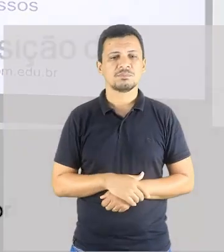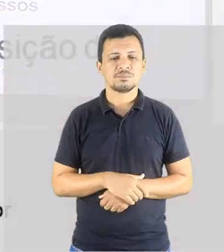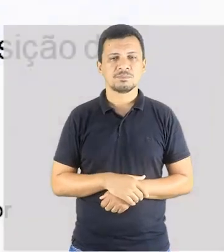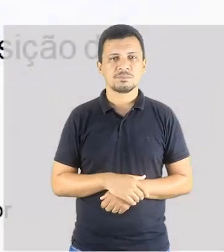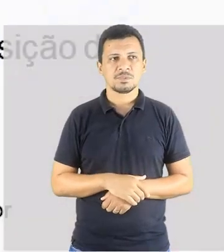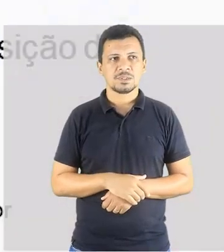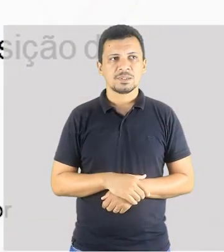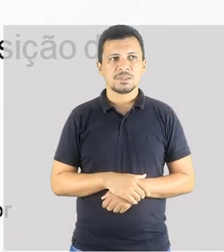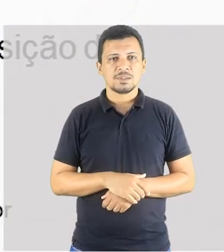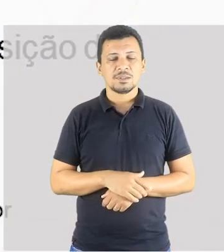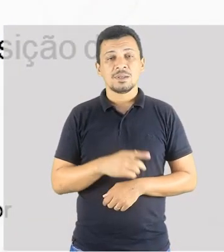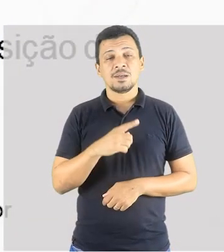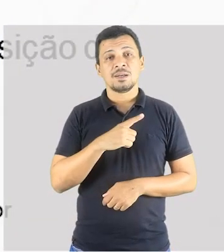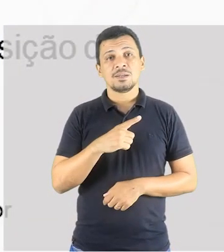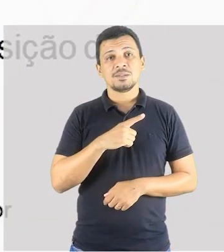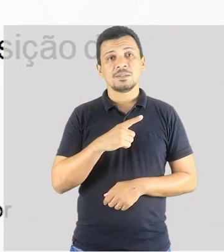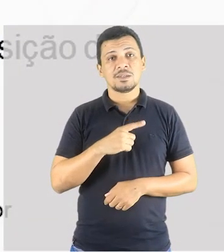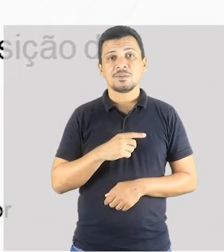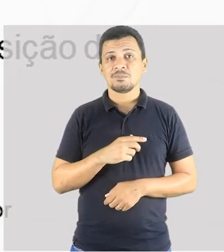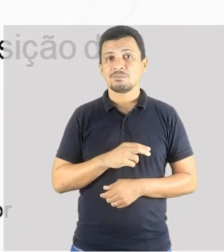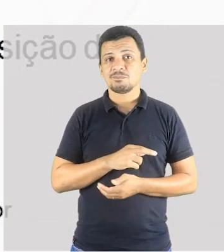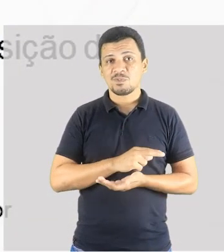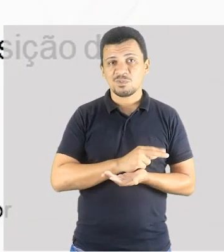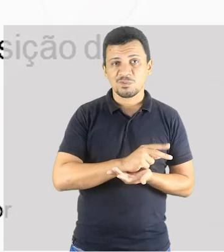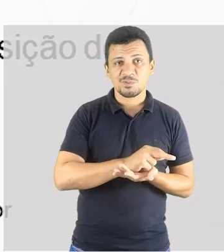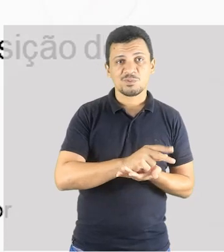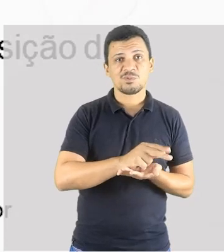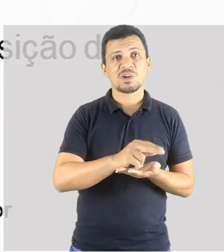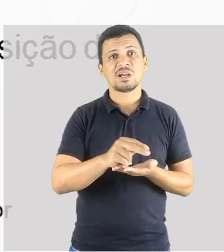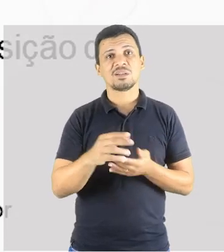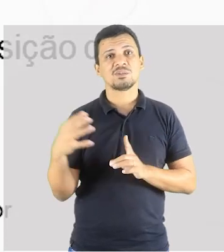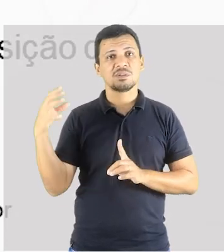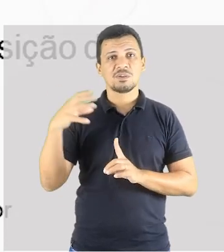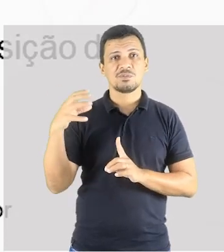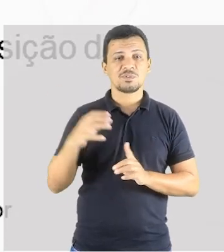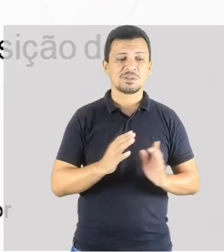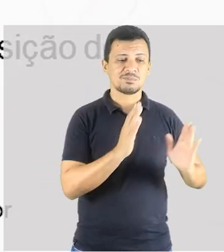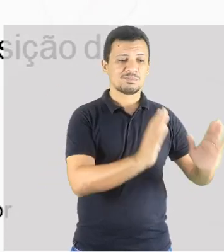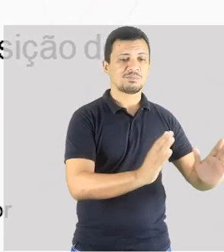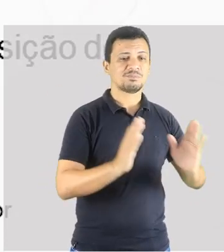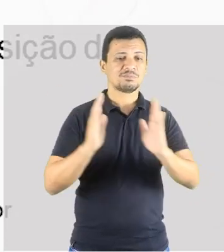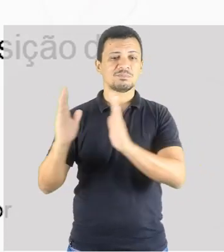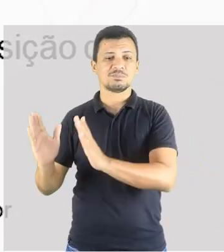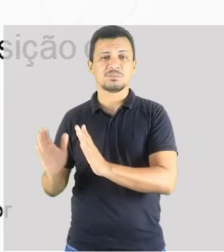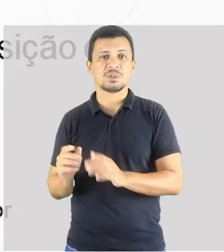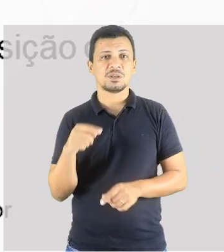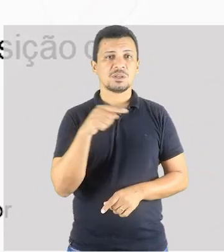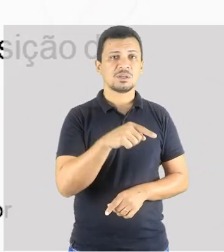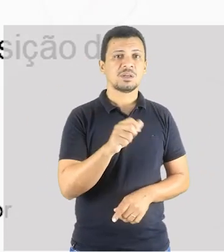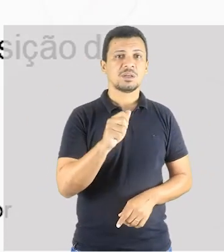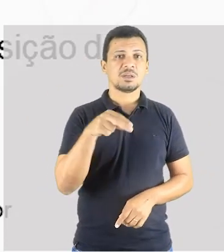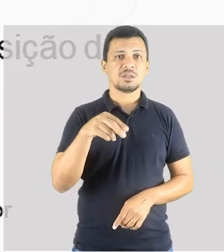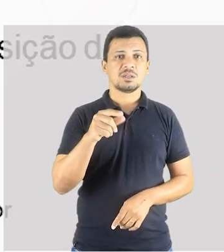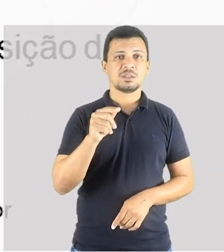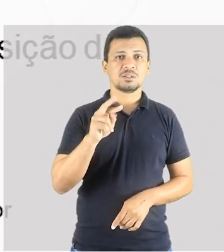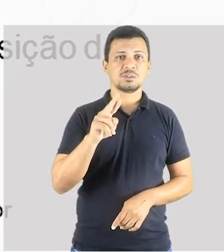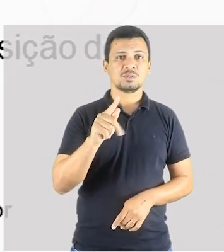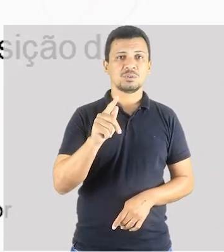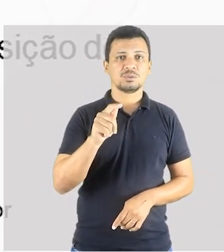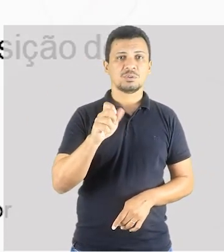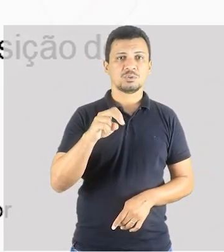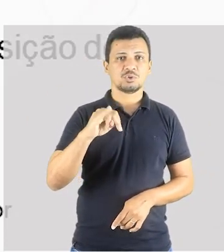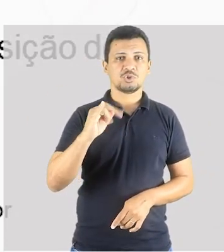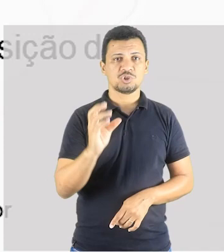E aí ele vai ter vários efeitos, né, que a gente divide em efeitos androgênicos e efeitos